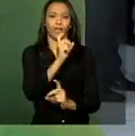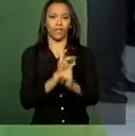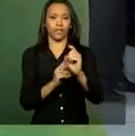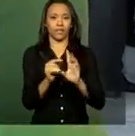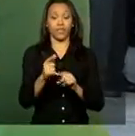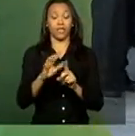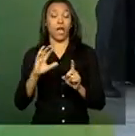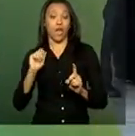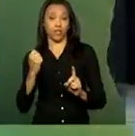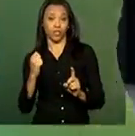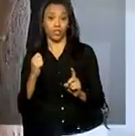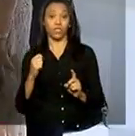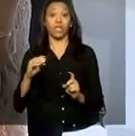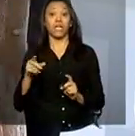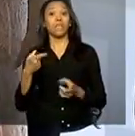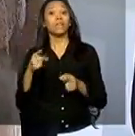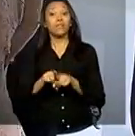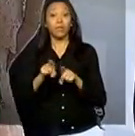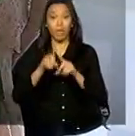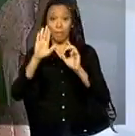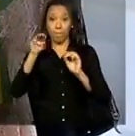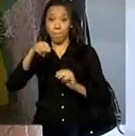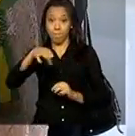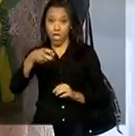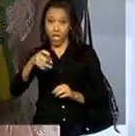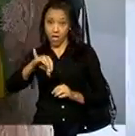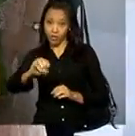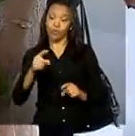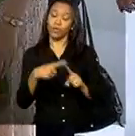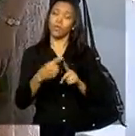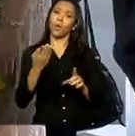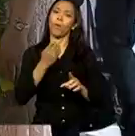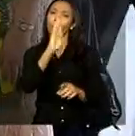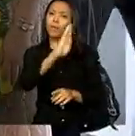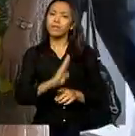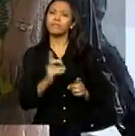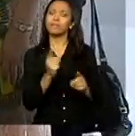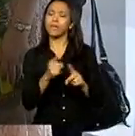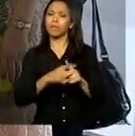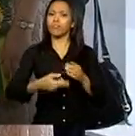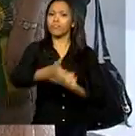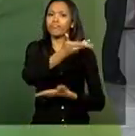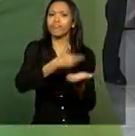Argentina e do México. E o Brasil foi o principal destino de investimentos externos chilenos.